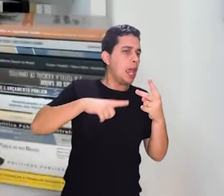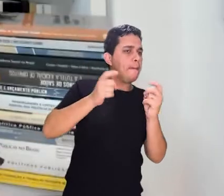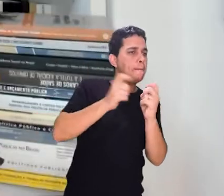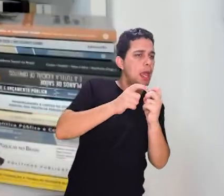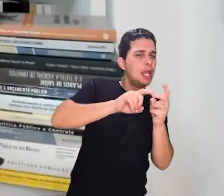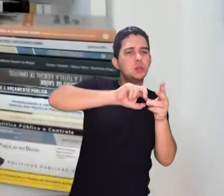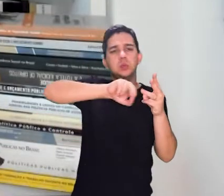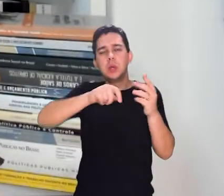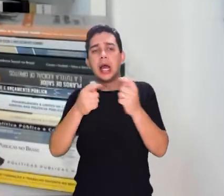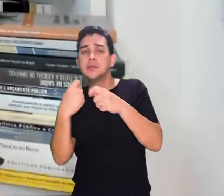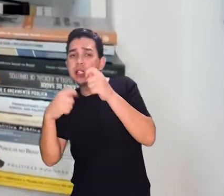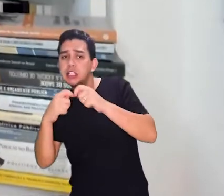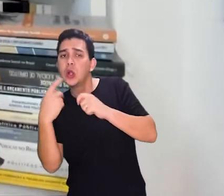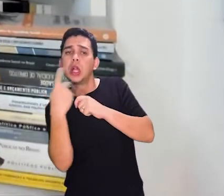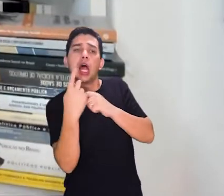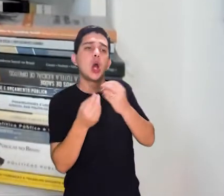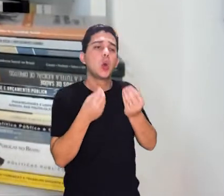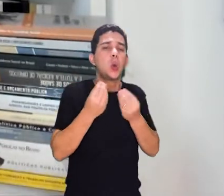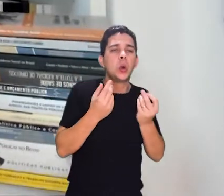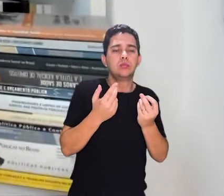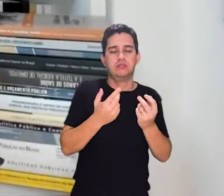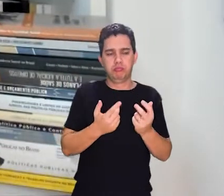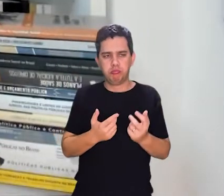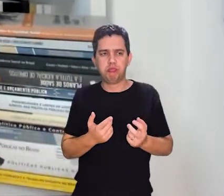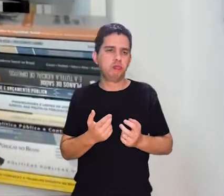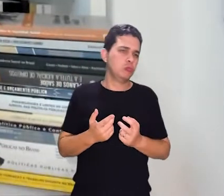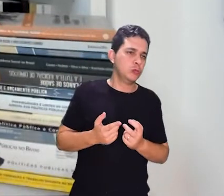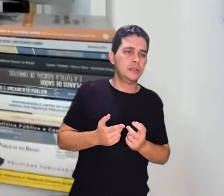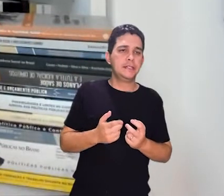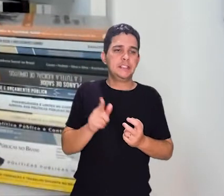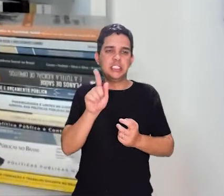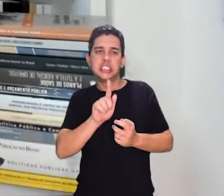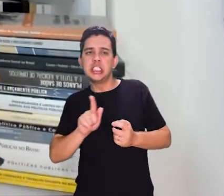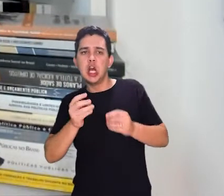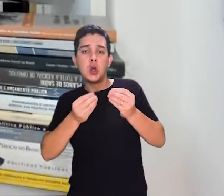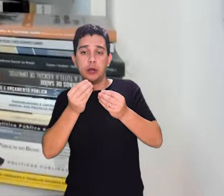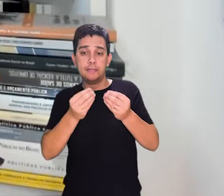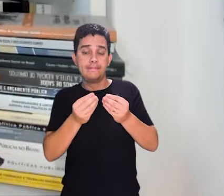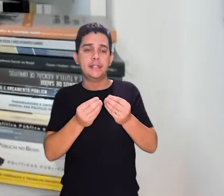medidas administrativas e de gestão, como redução de pessoal,